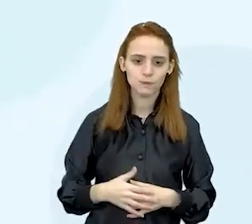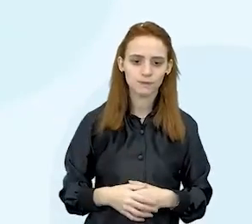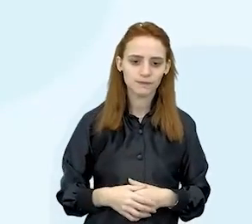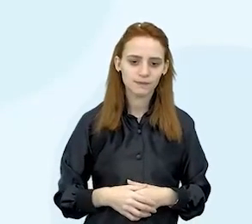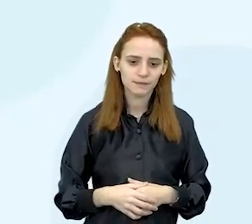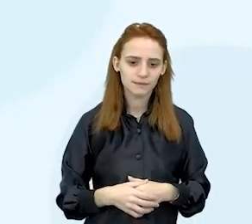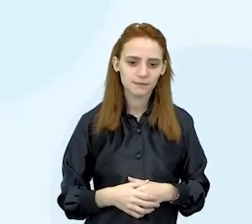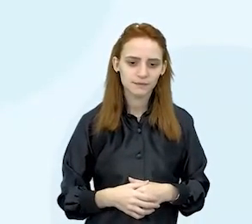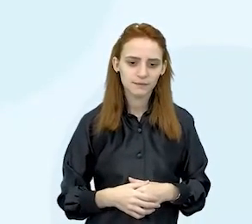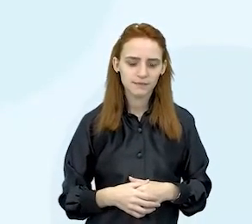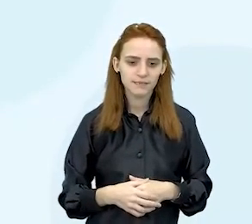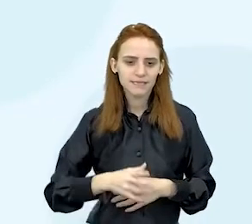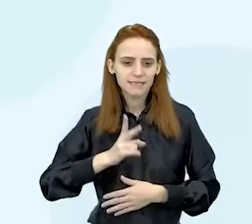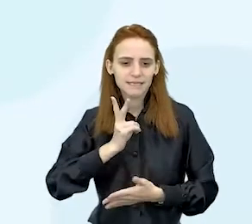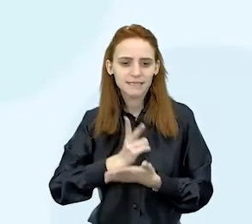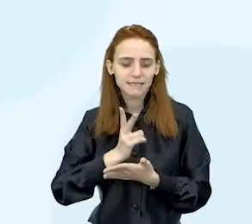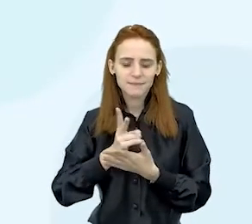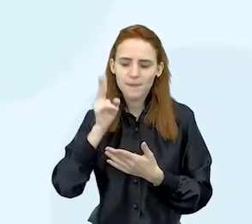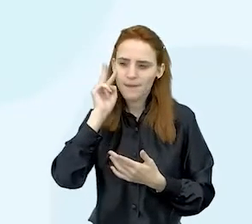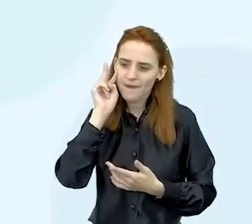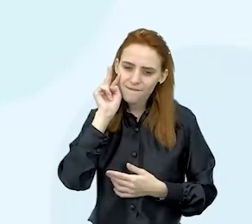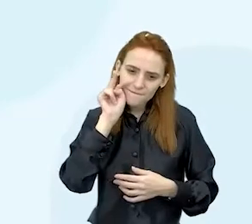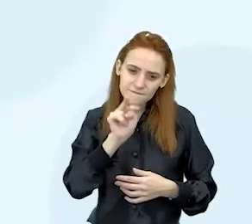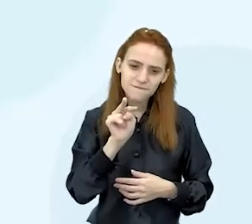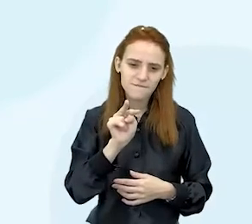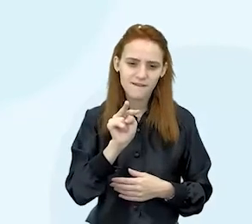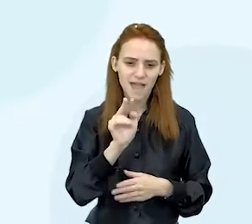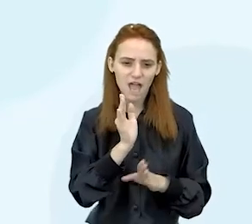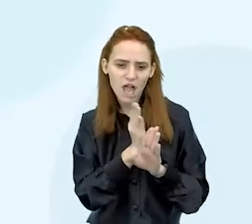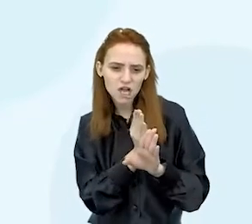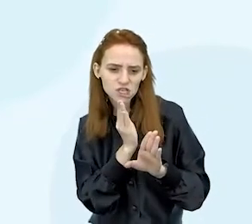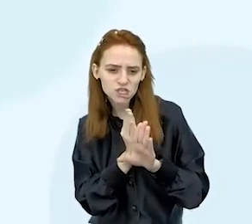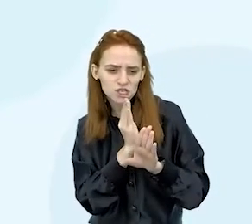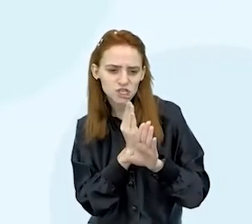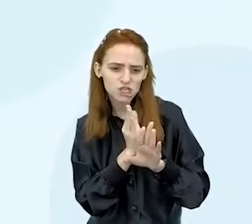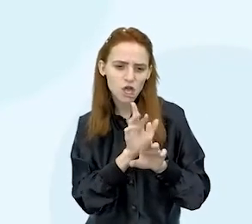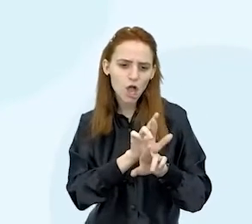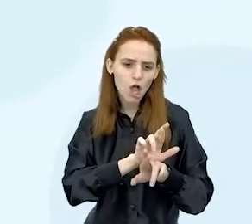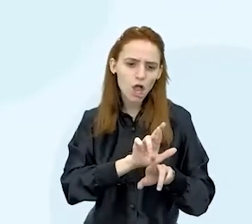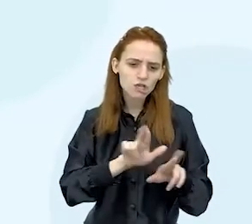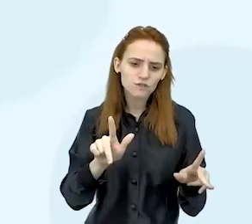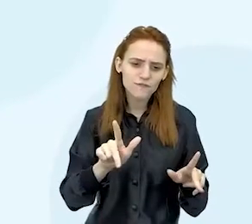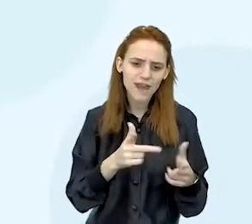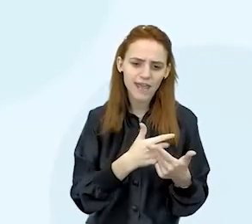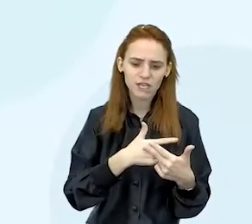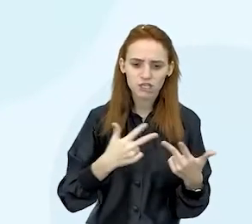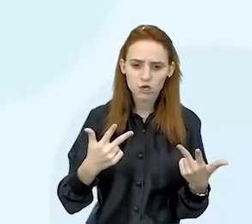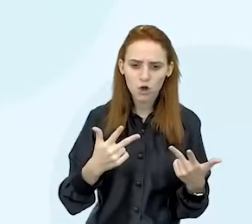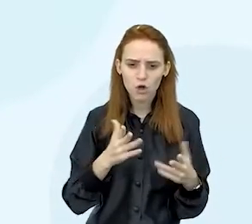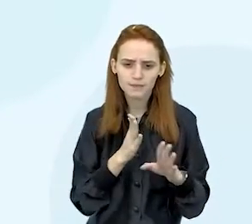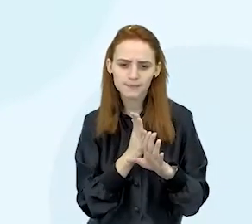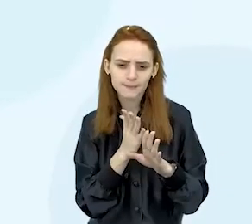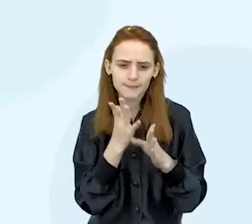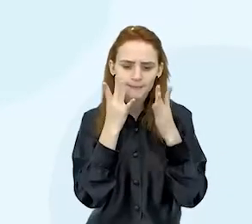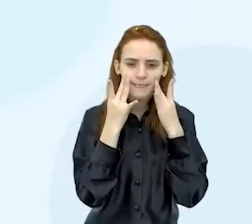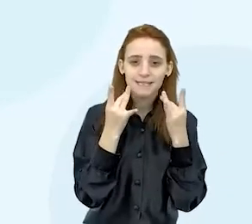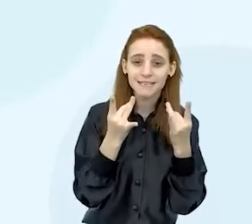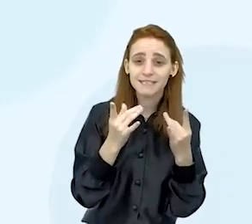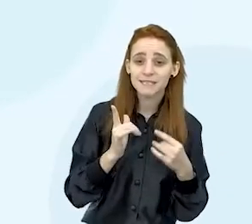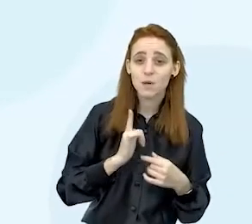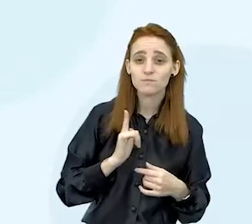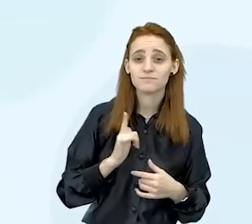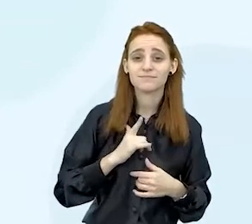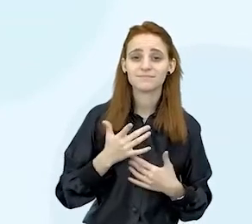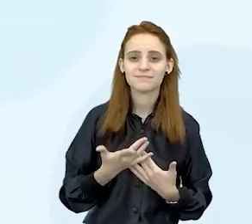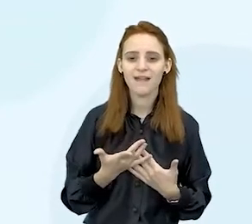Se você, cada vez que você olha, você encontra algo diferente, algo te chama a atenção e cada